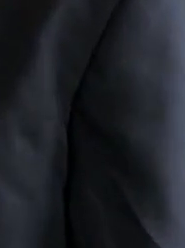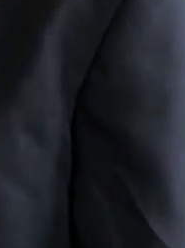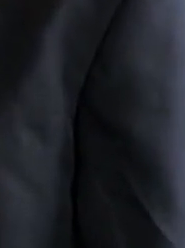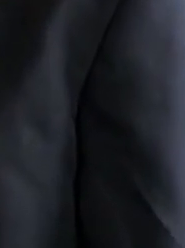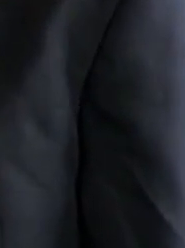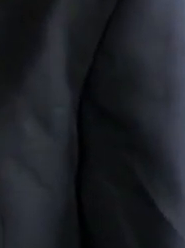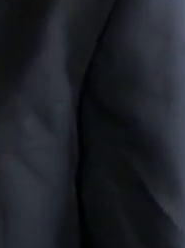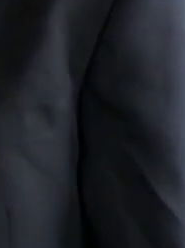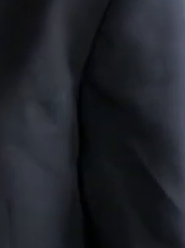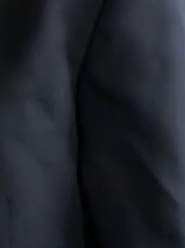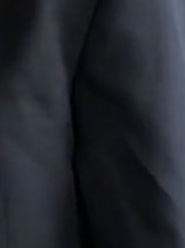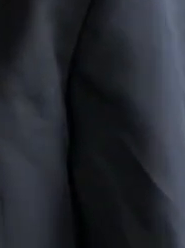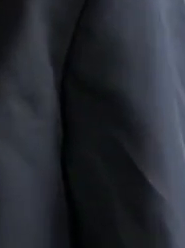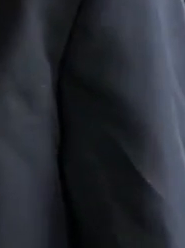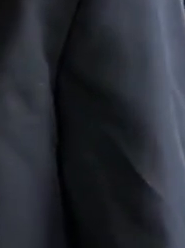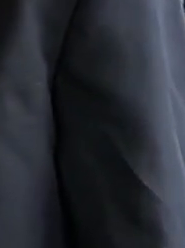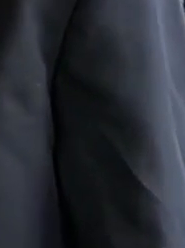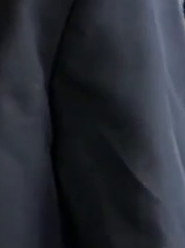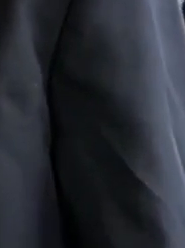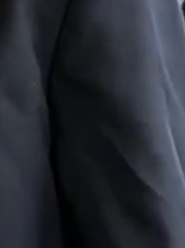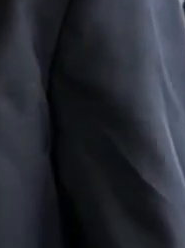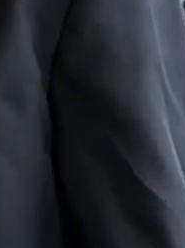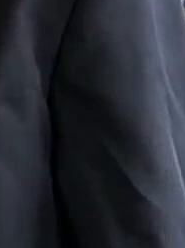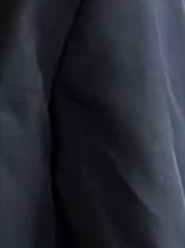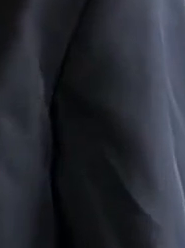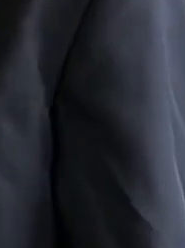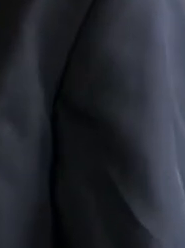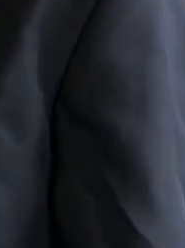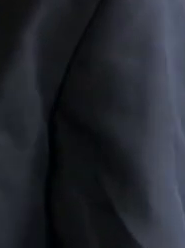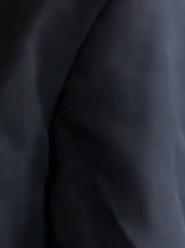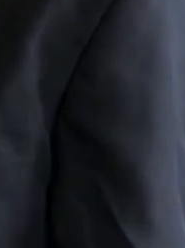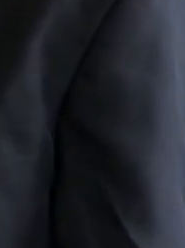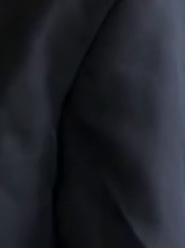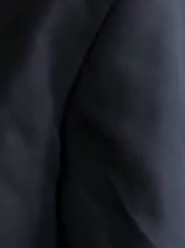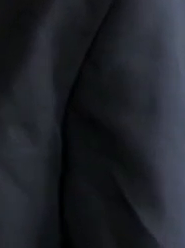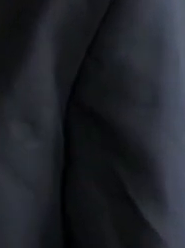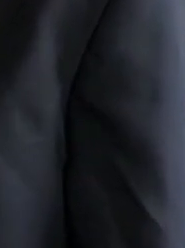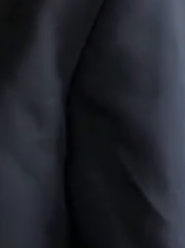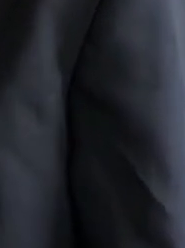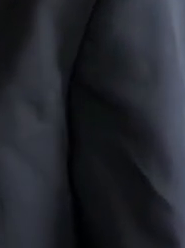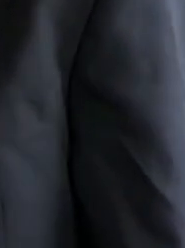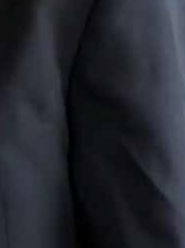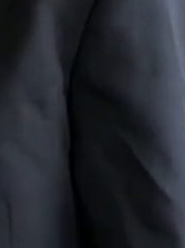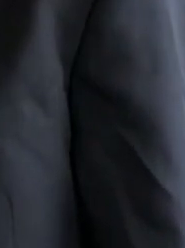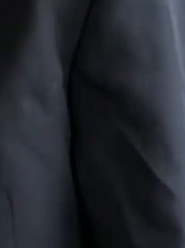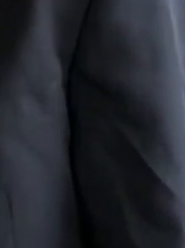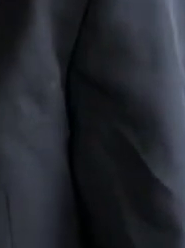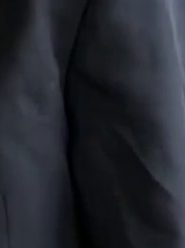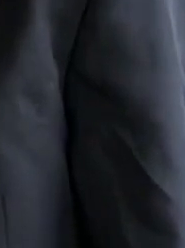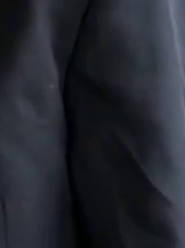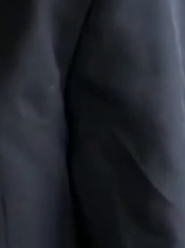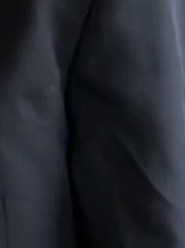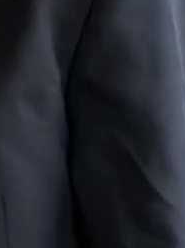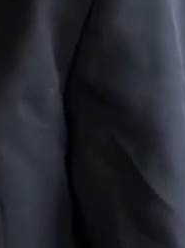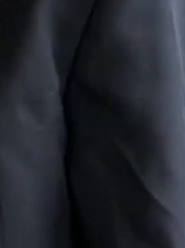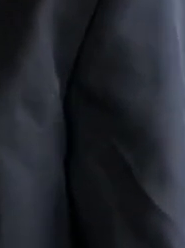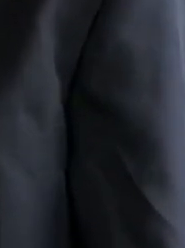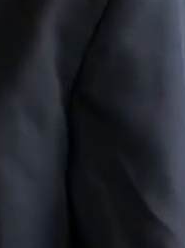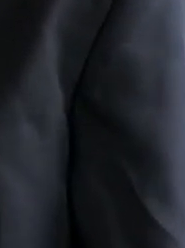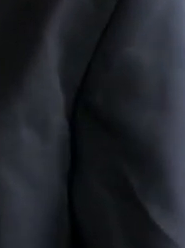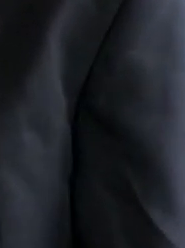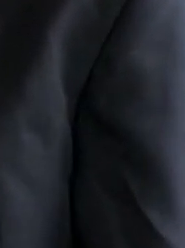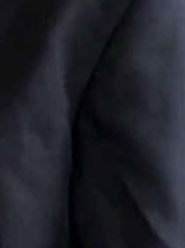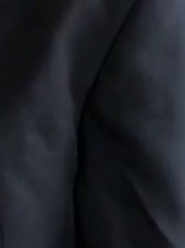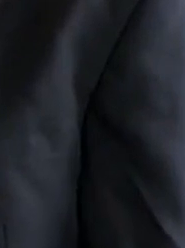aí, e a gente tem tido muita dificuldade devido a essa crise econômica que se encontra. Varzelândia é uma cidade que depende muito